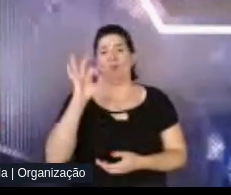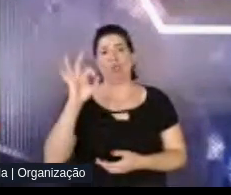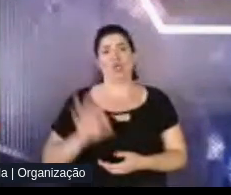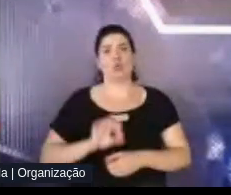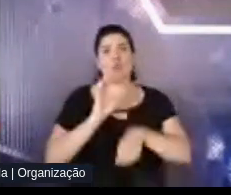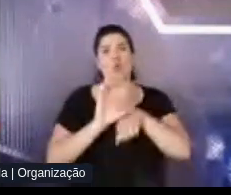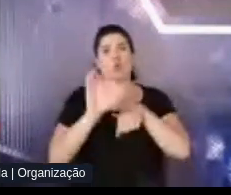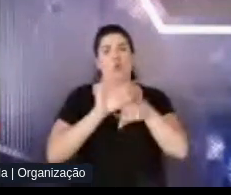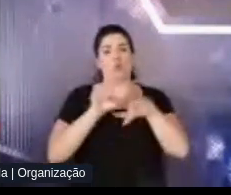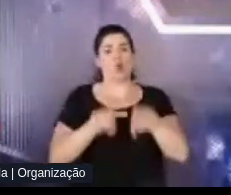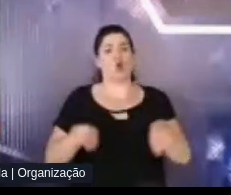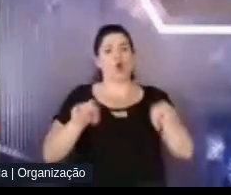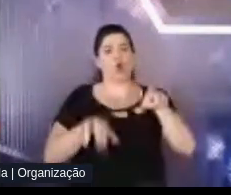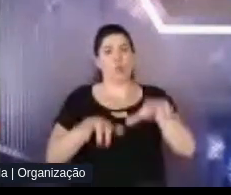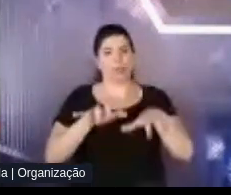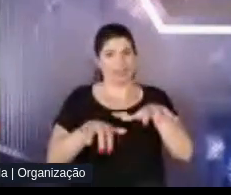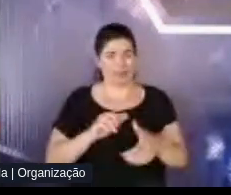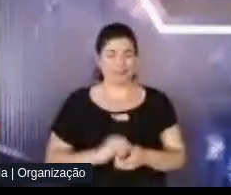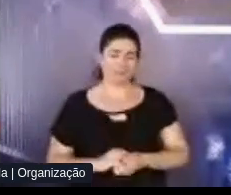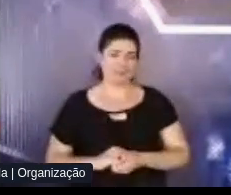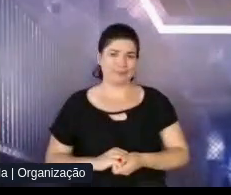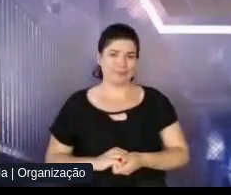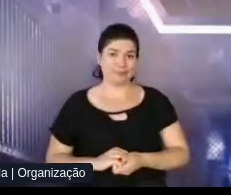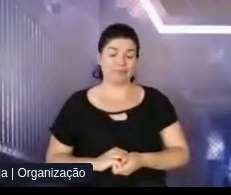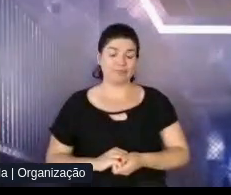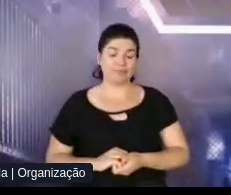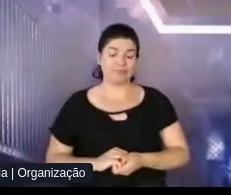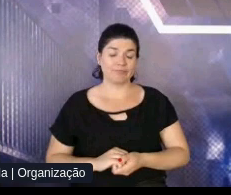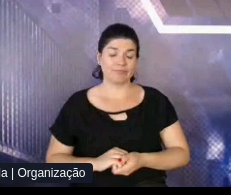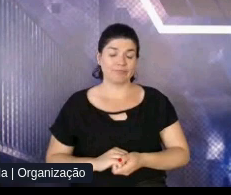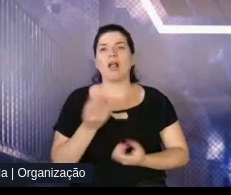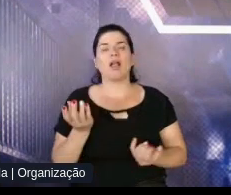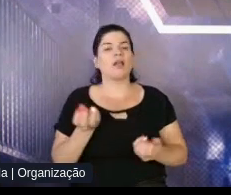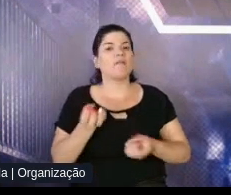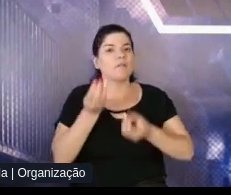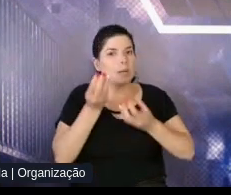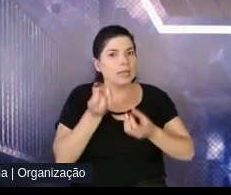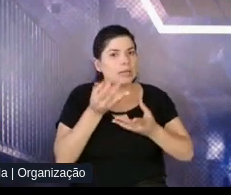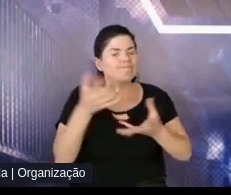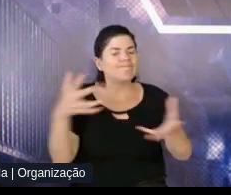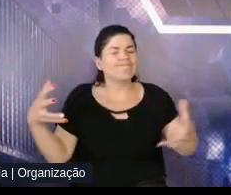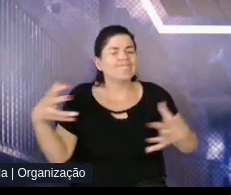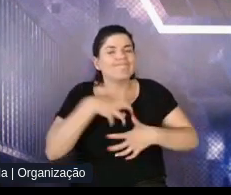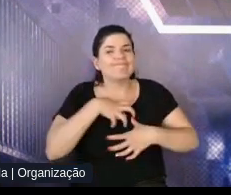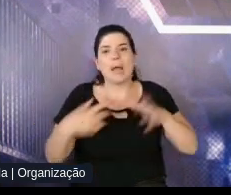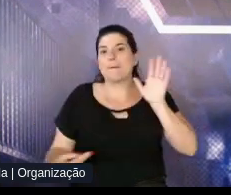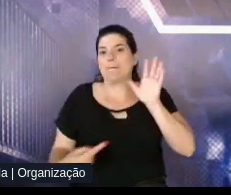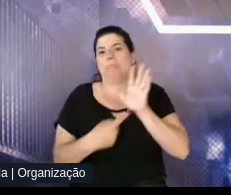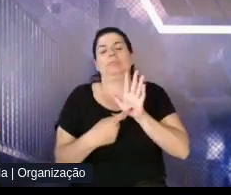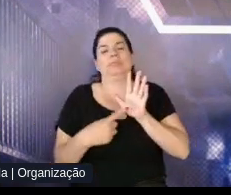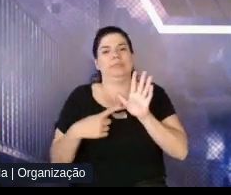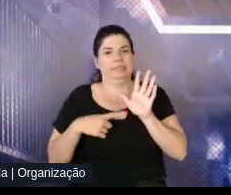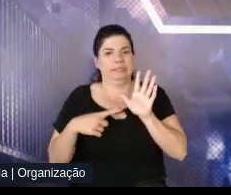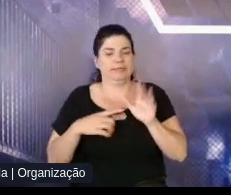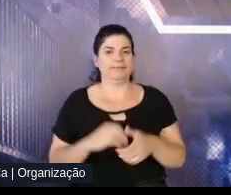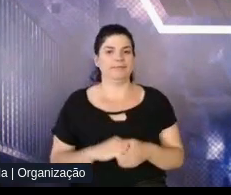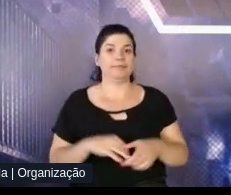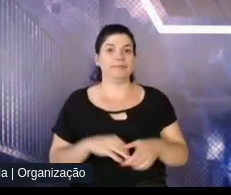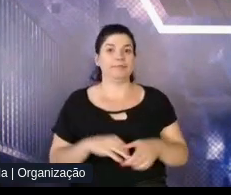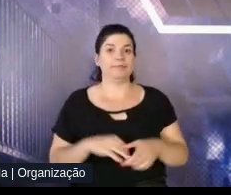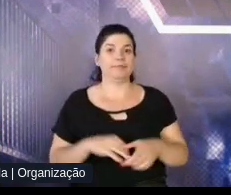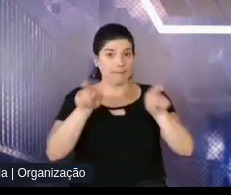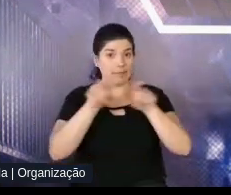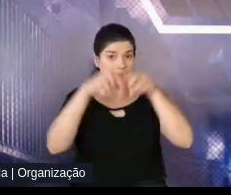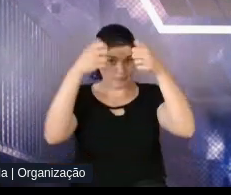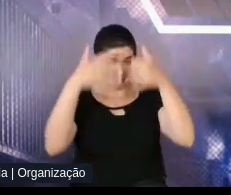computação. Então, assim, é um dado que mexe muito comigo. E, por fim, falando um pouco da